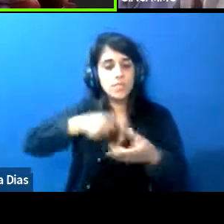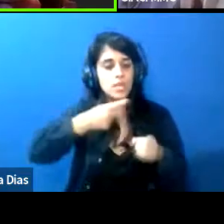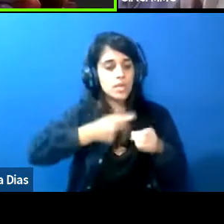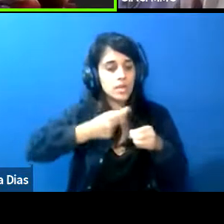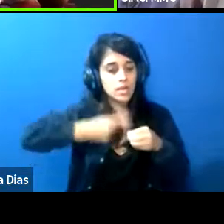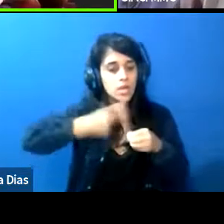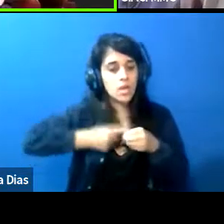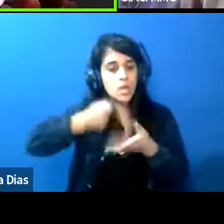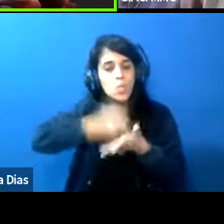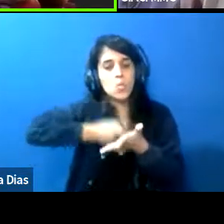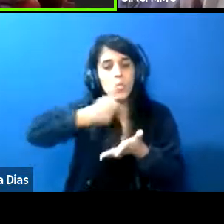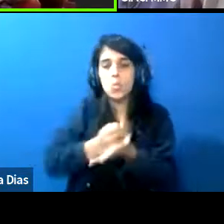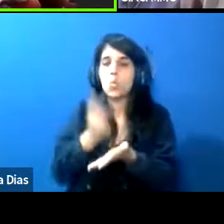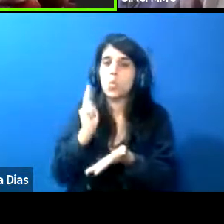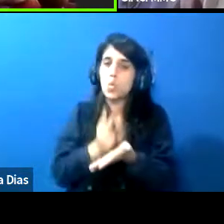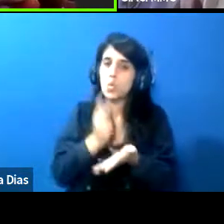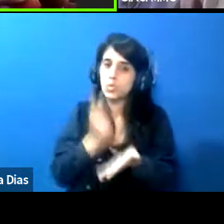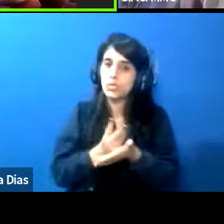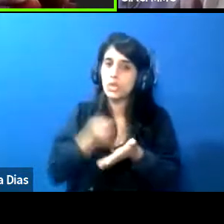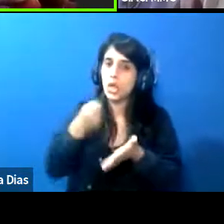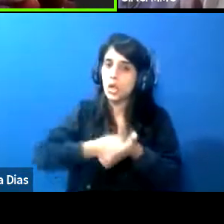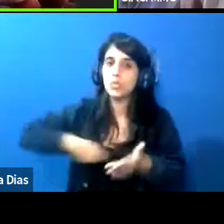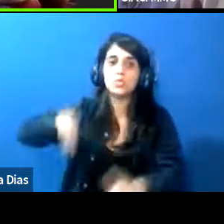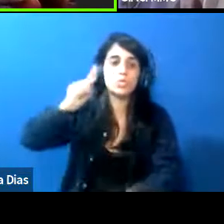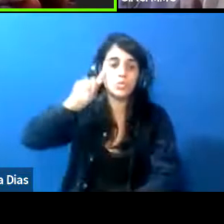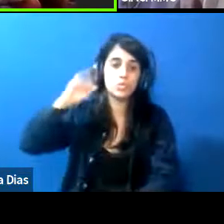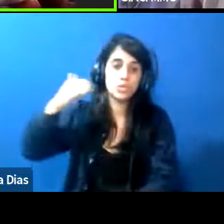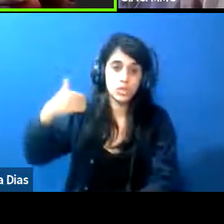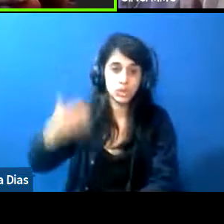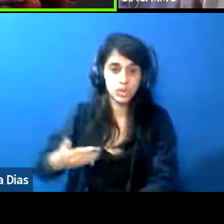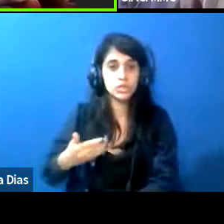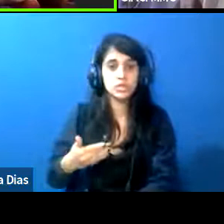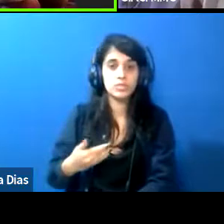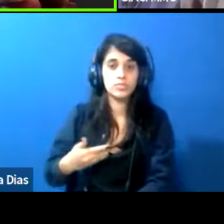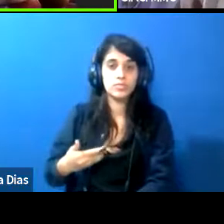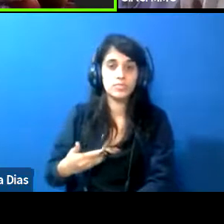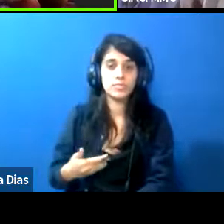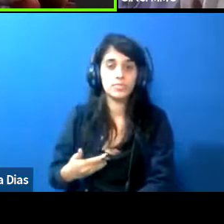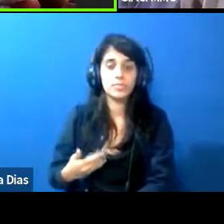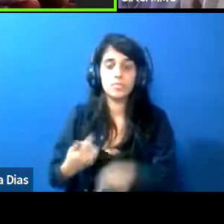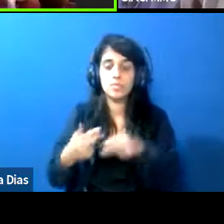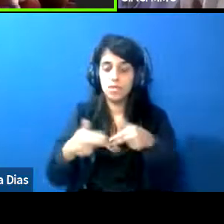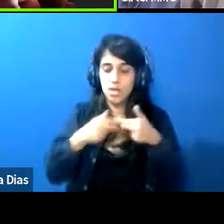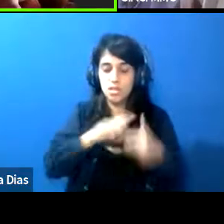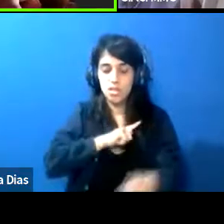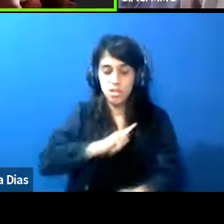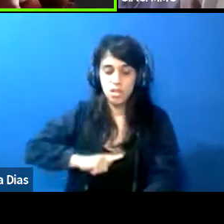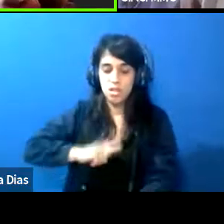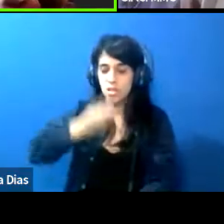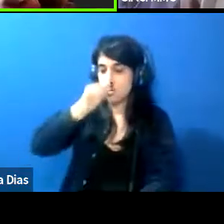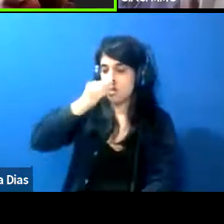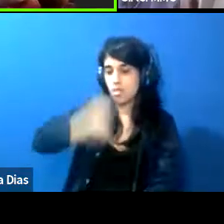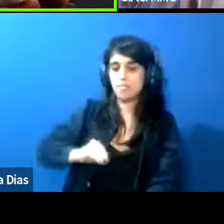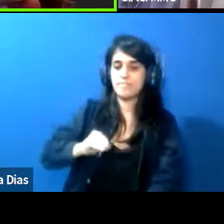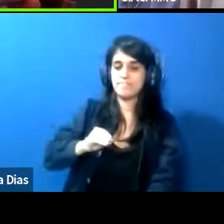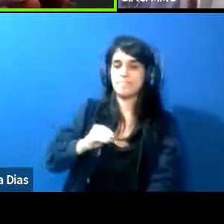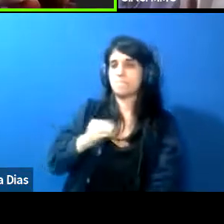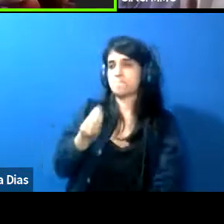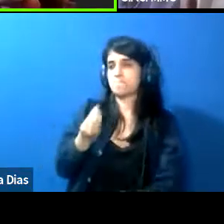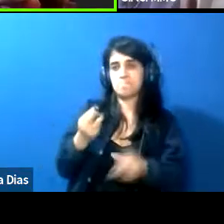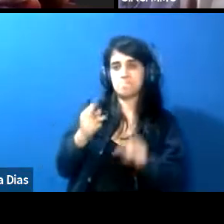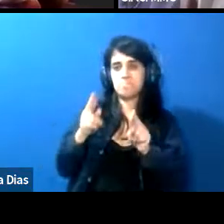então, essa luta que temos no dia a dia, né, travado, porque com esse desgoverno não temos muito mais o que esperar,